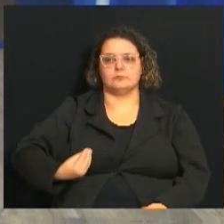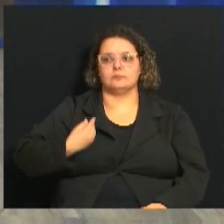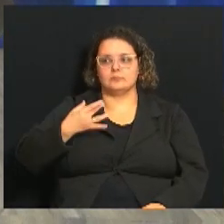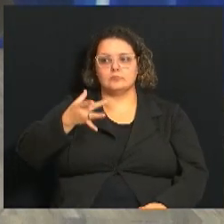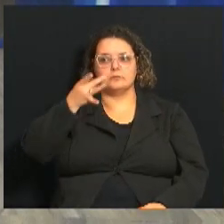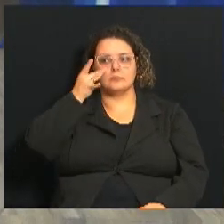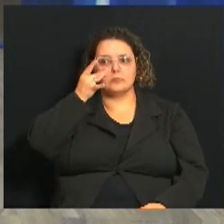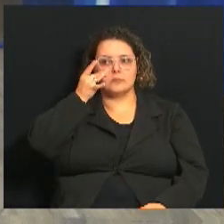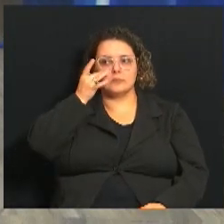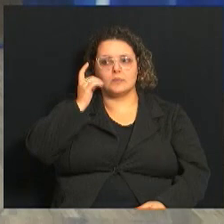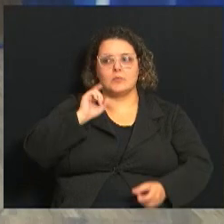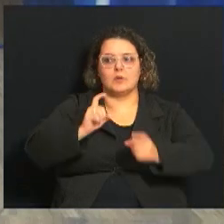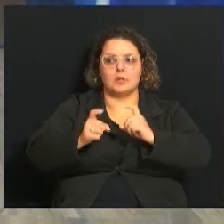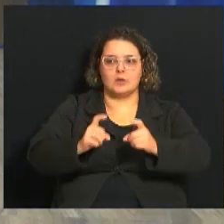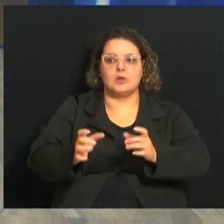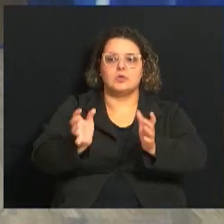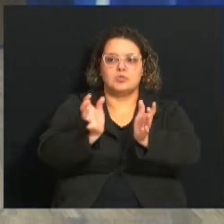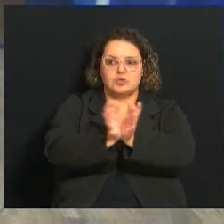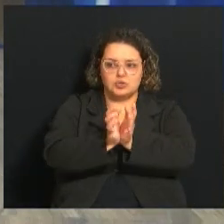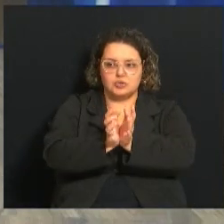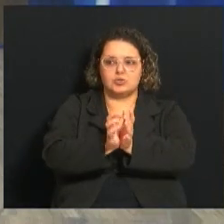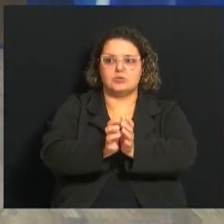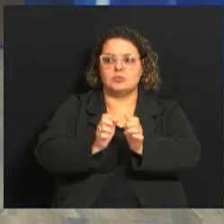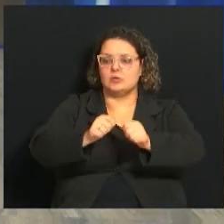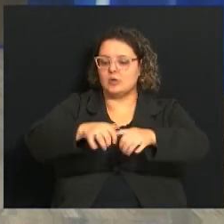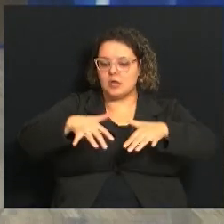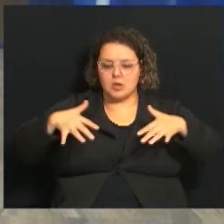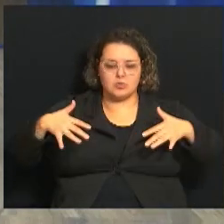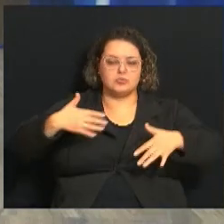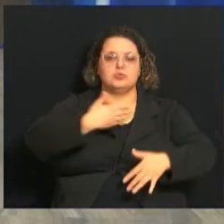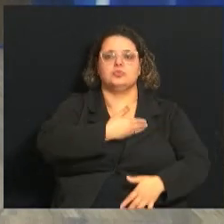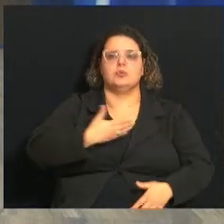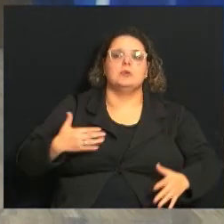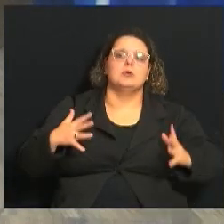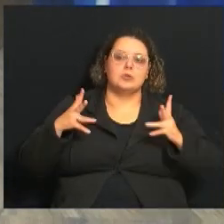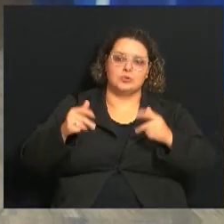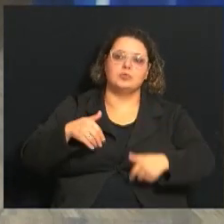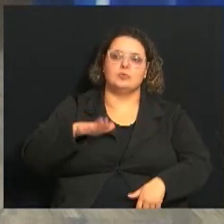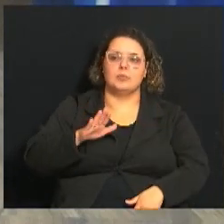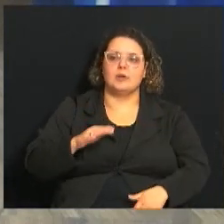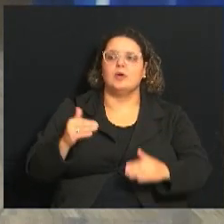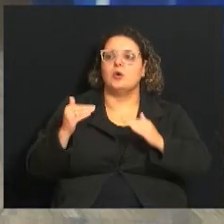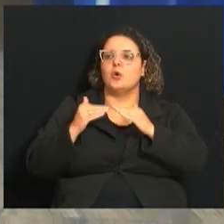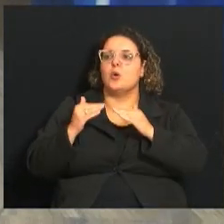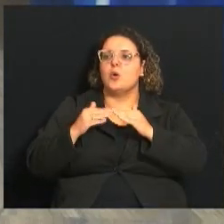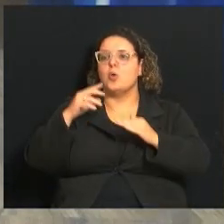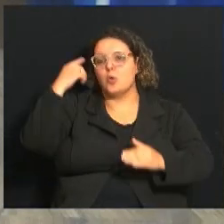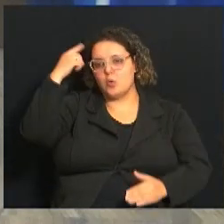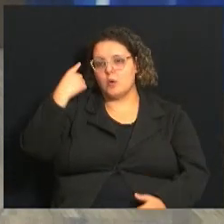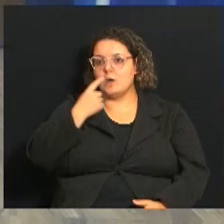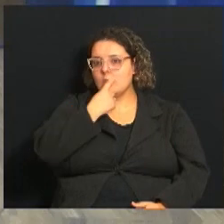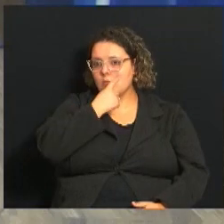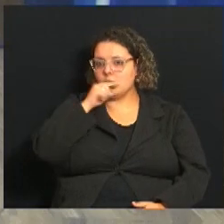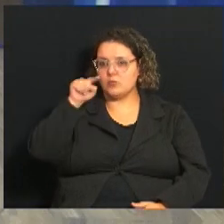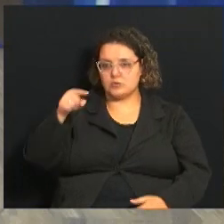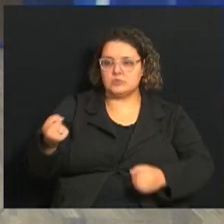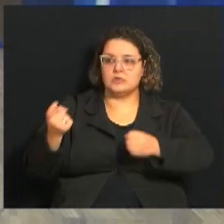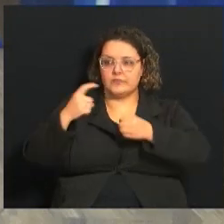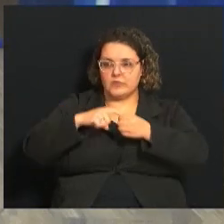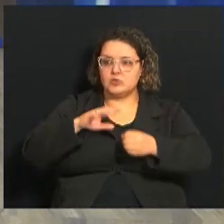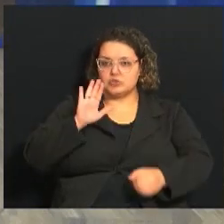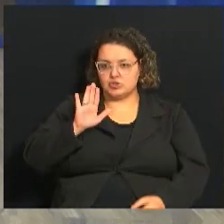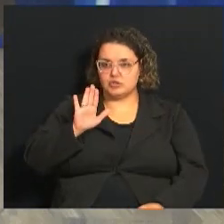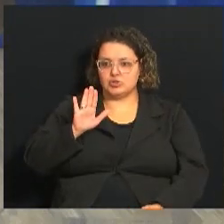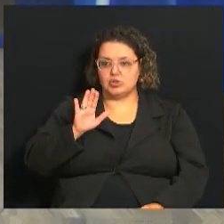das reuniões de comissão, audiências públicas e tudo mais. Combinado, então, Minabreu. Você volta daqui a pouco, já que